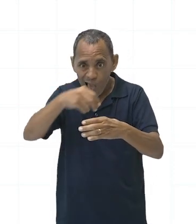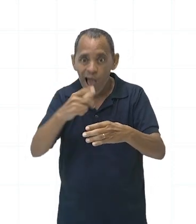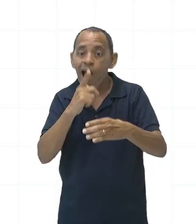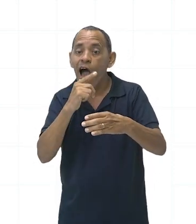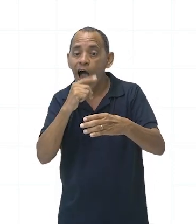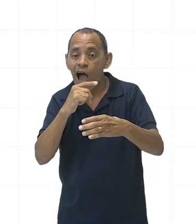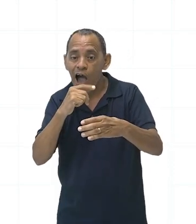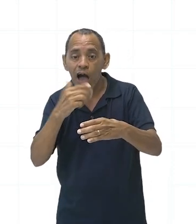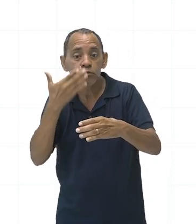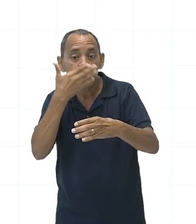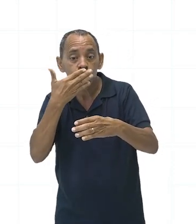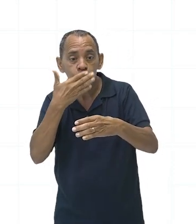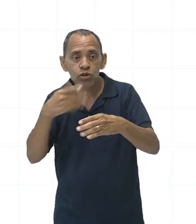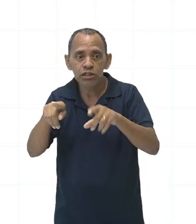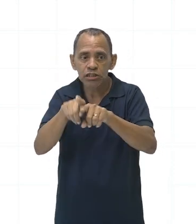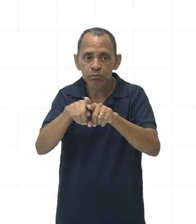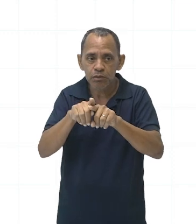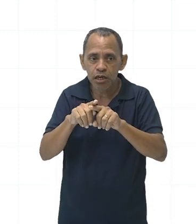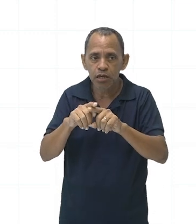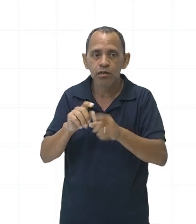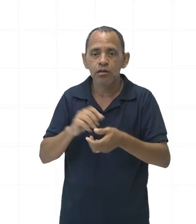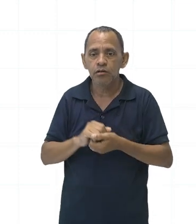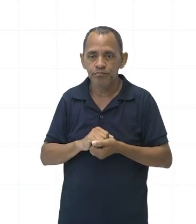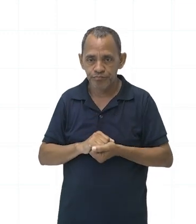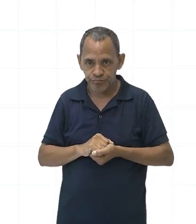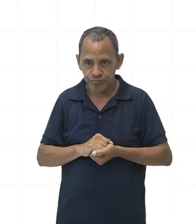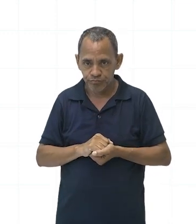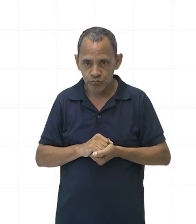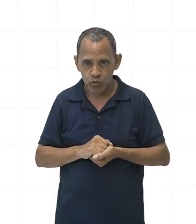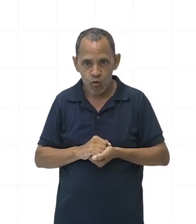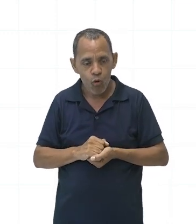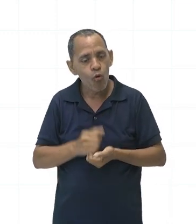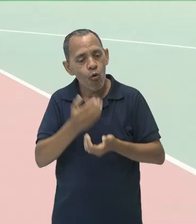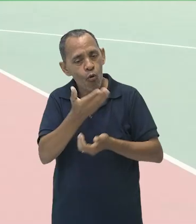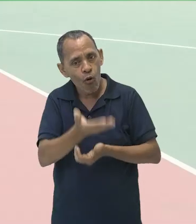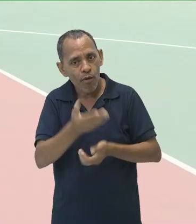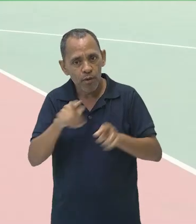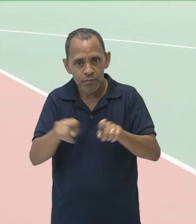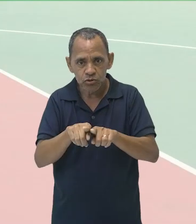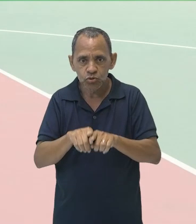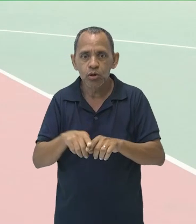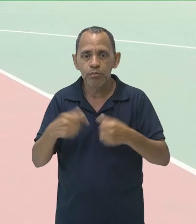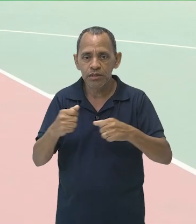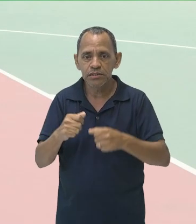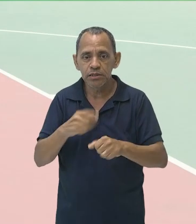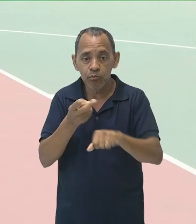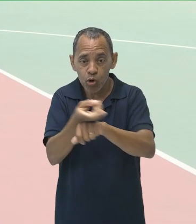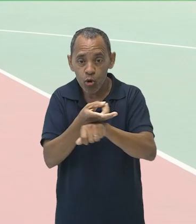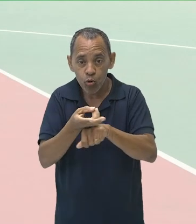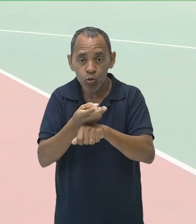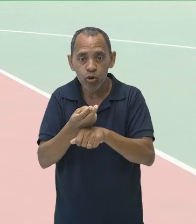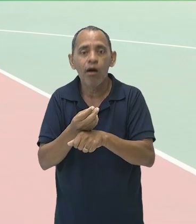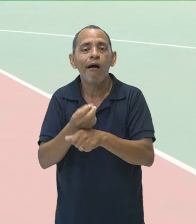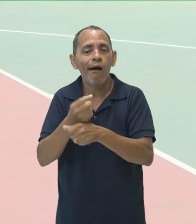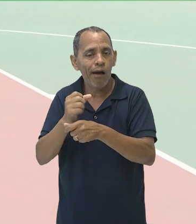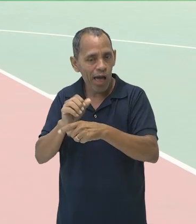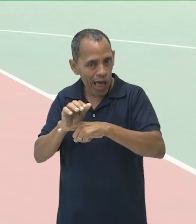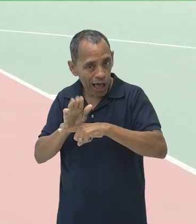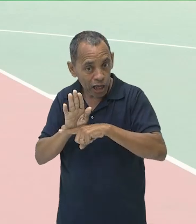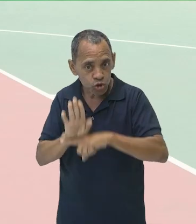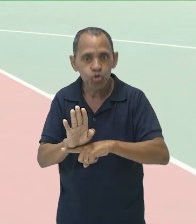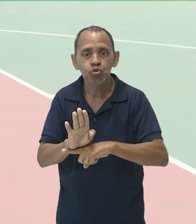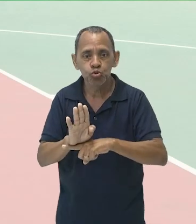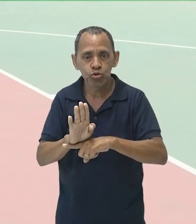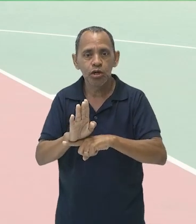desmaios persistirem, vocês têm que procurar ajuda médica, tá bom? Então, desmaiar uma vez, ok, mas